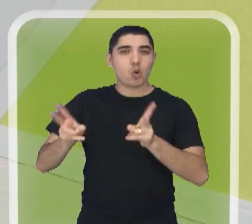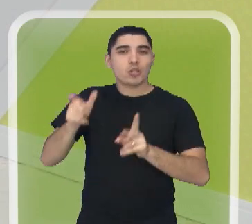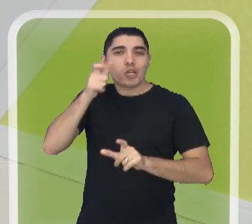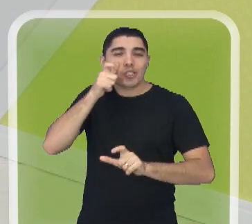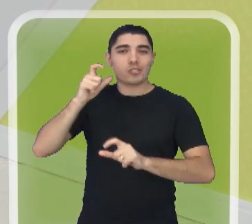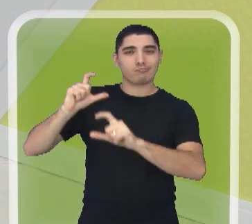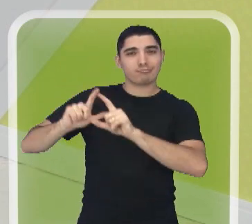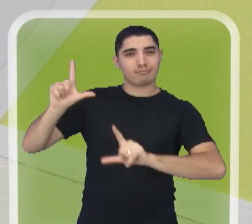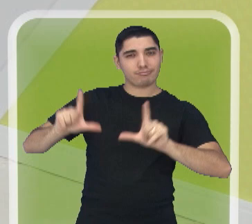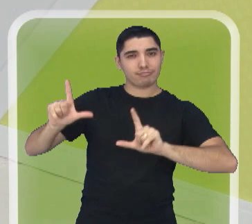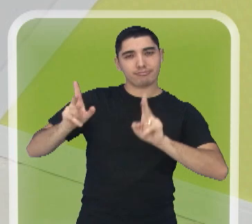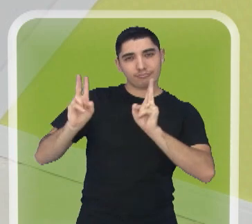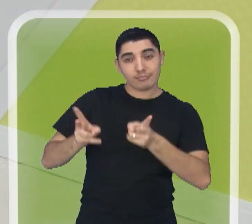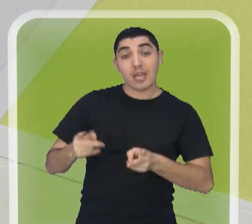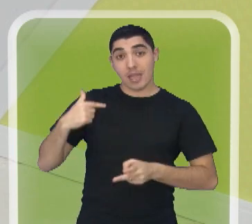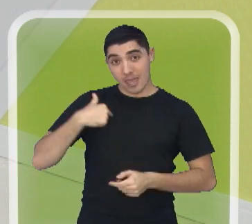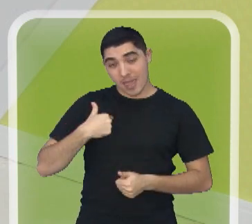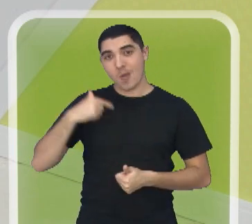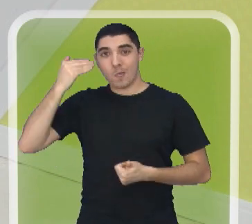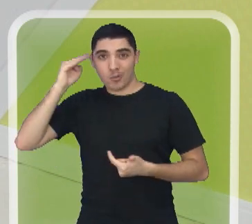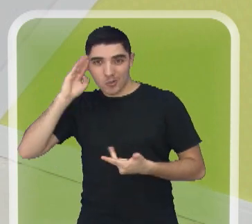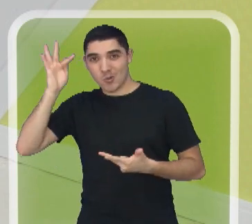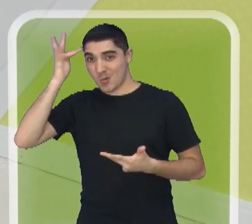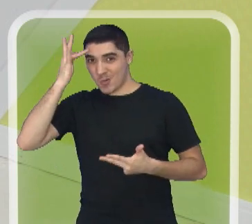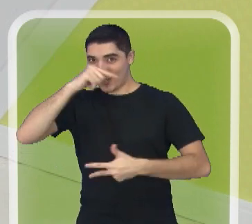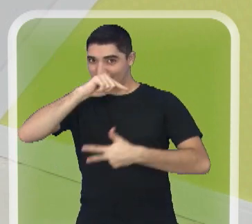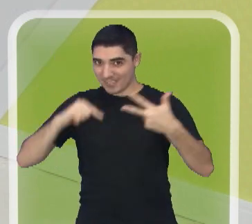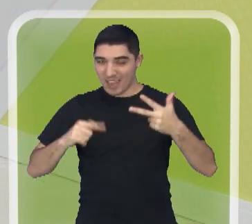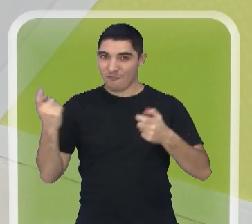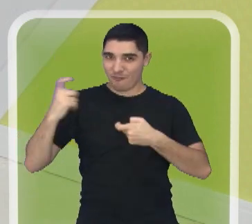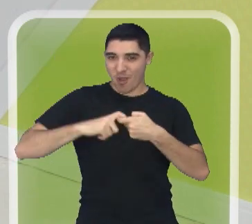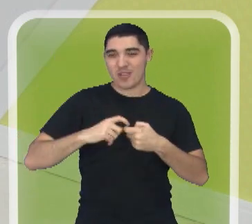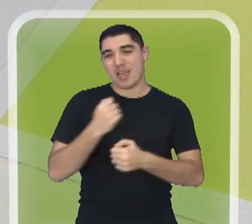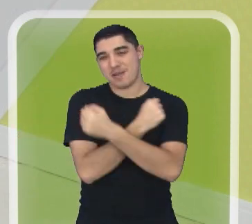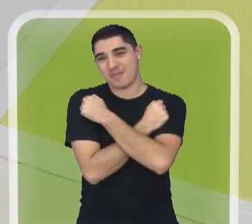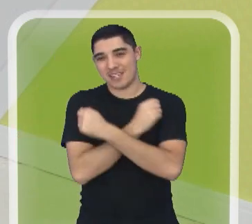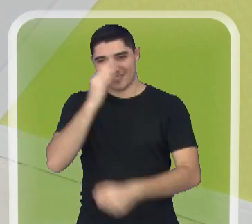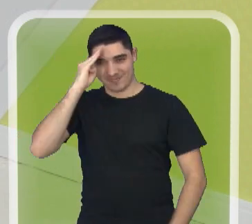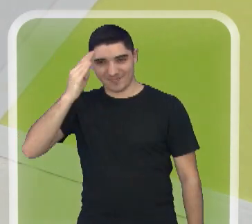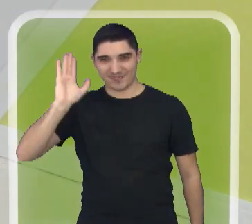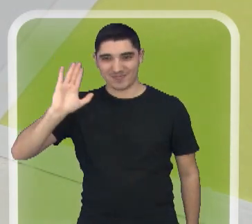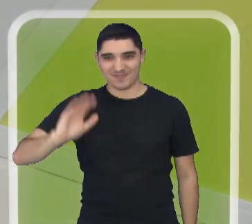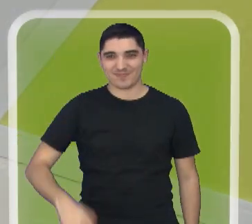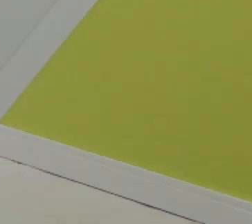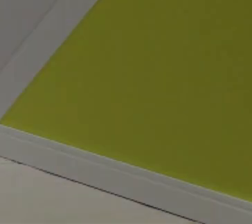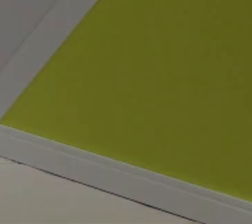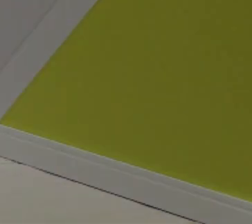Câmara. Sexta-feira, eu, Brunão e o Luizão estaremos de volta. Grande abraço, até lá. Tchau, tchau.